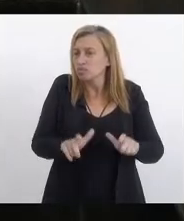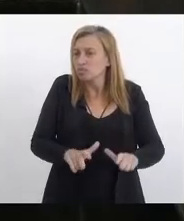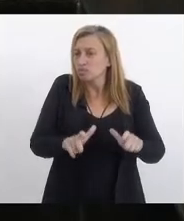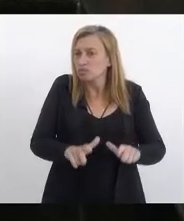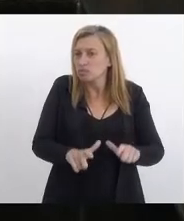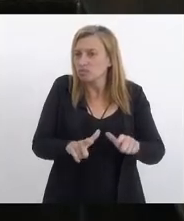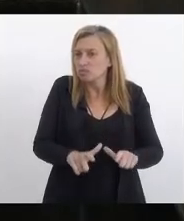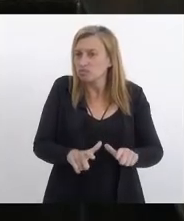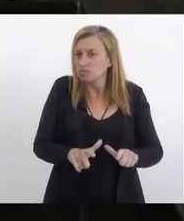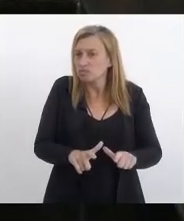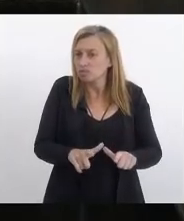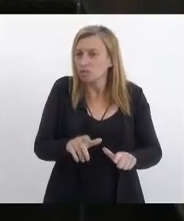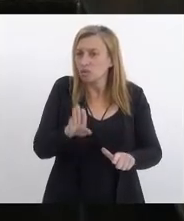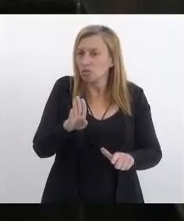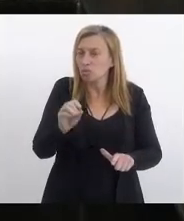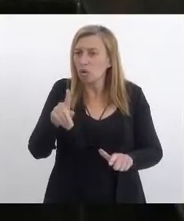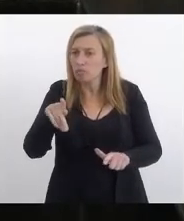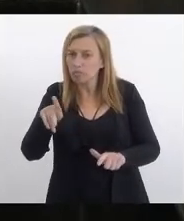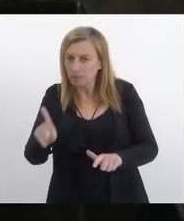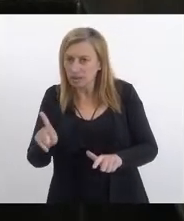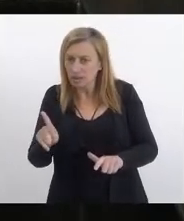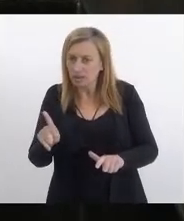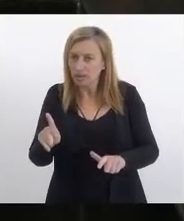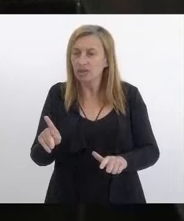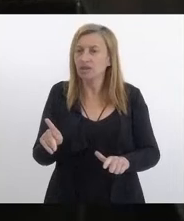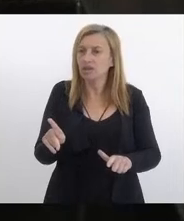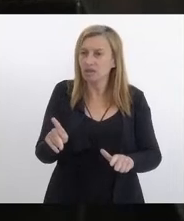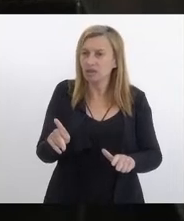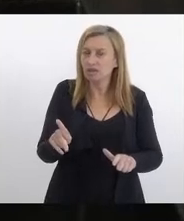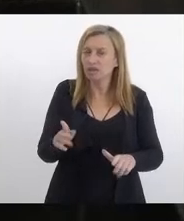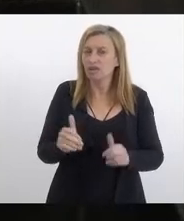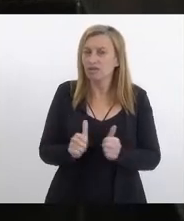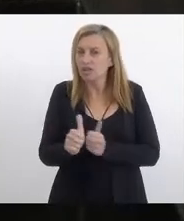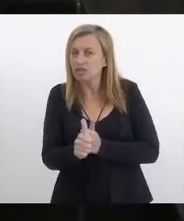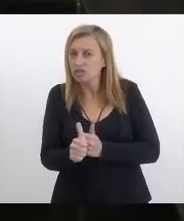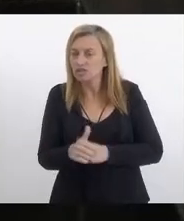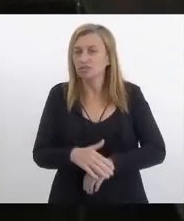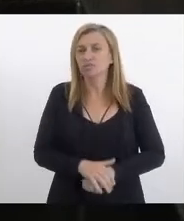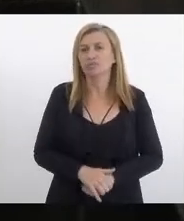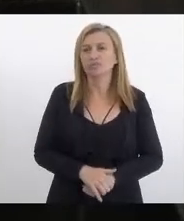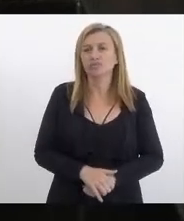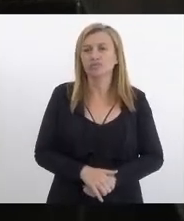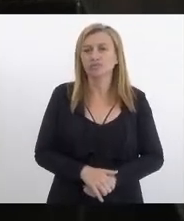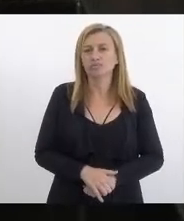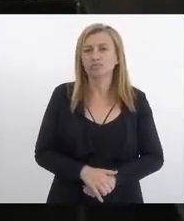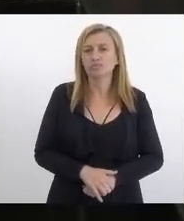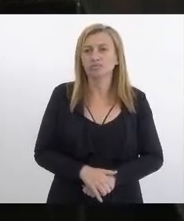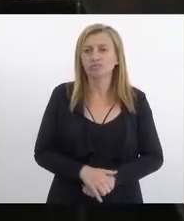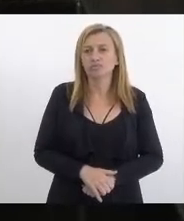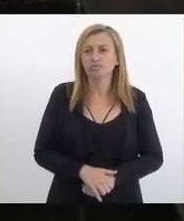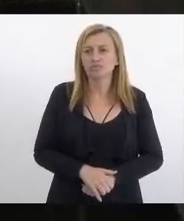particularmente o BOPE, não apenas o BOPE, mas o BOPE esteve à frente. E,